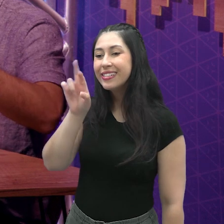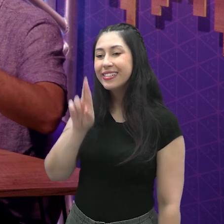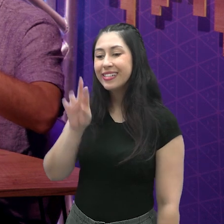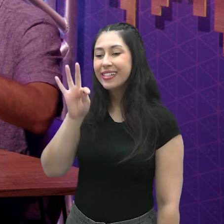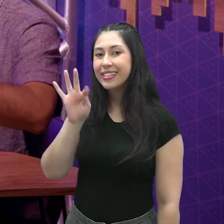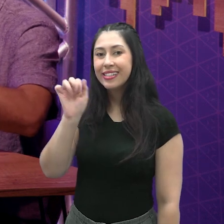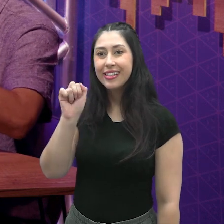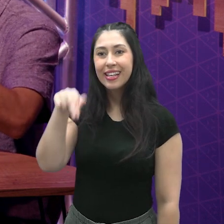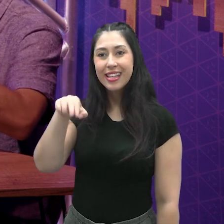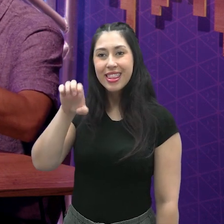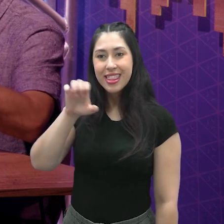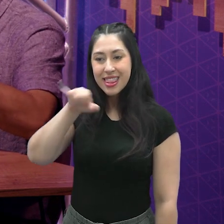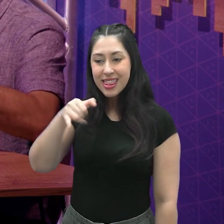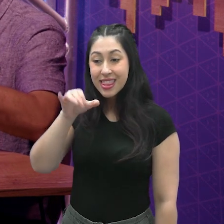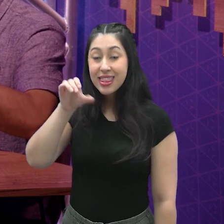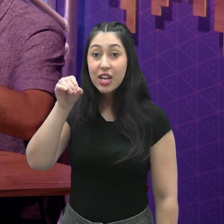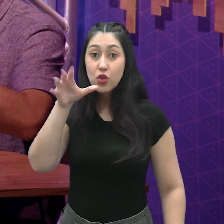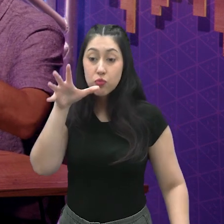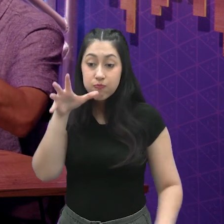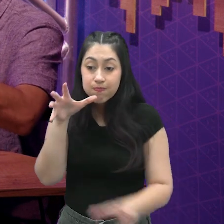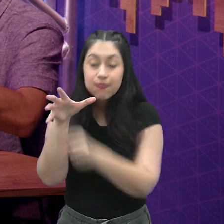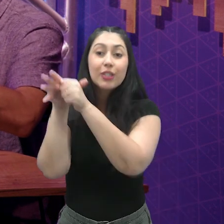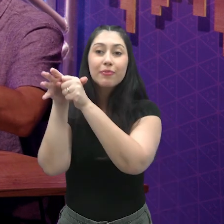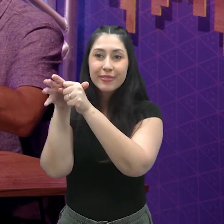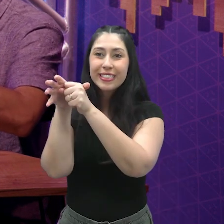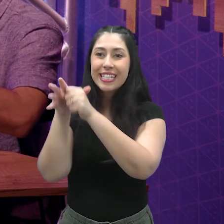a palavra sertanejo virou